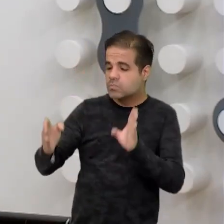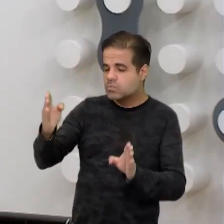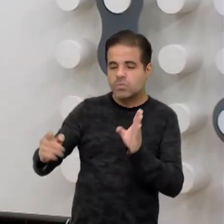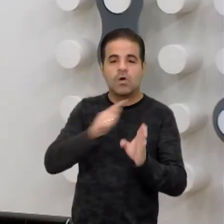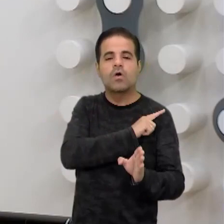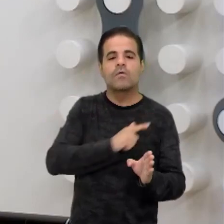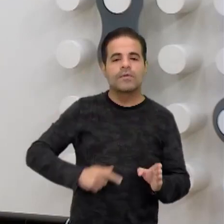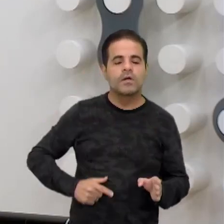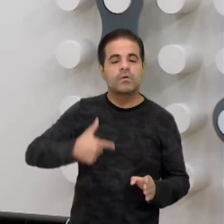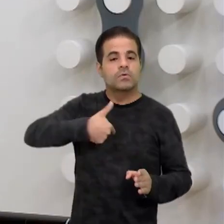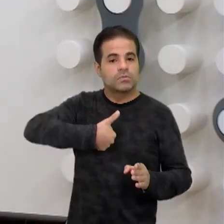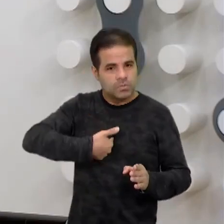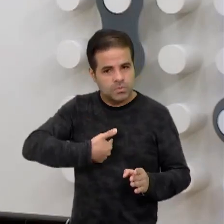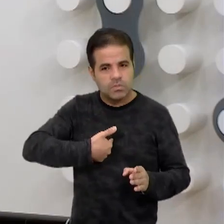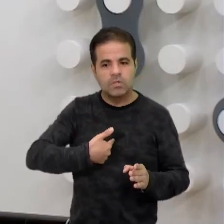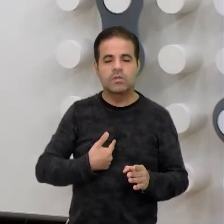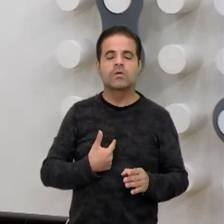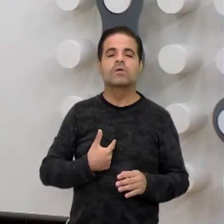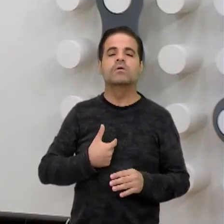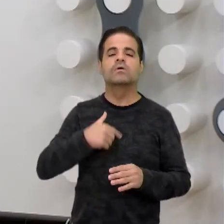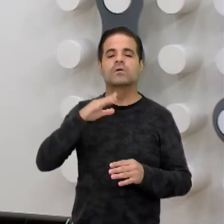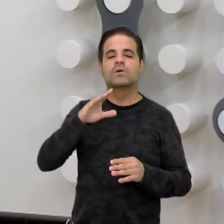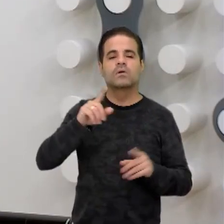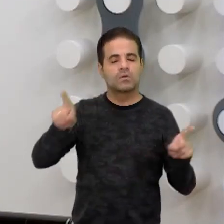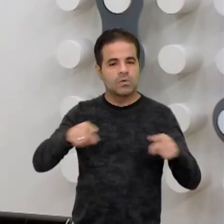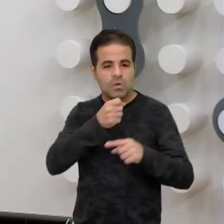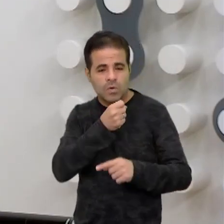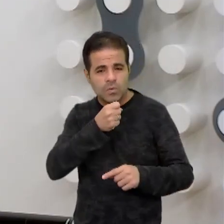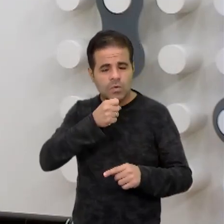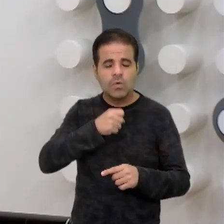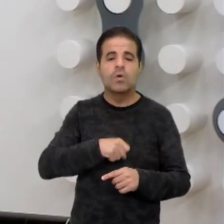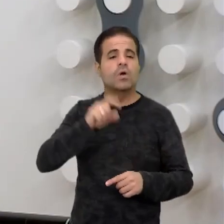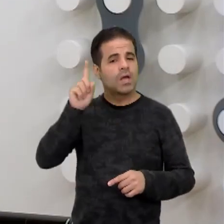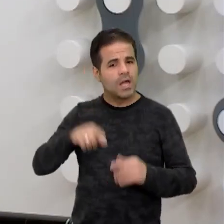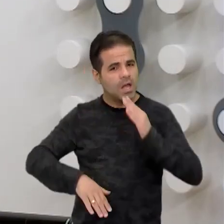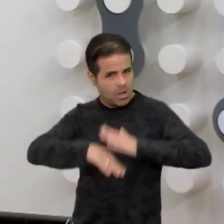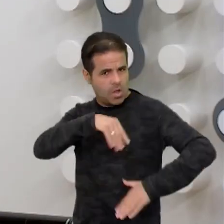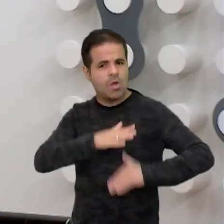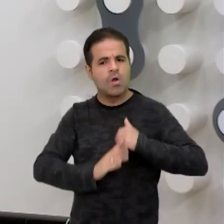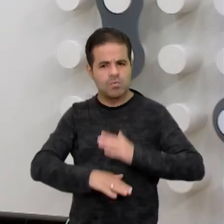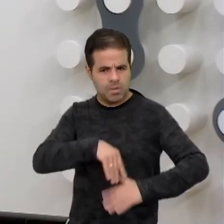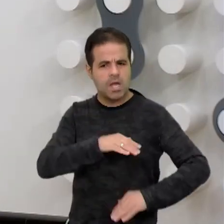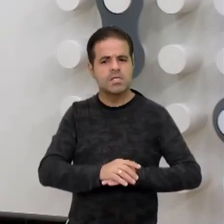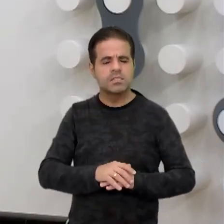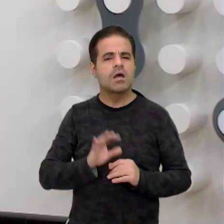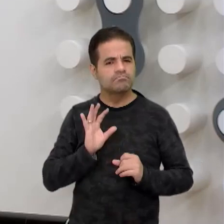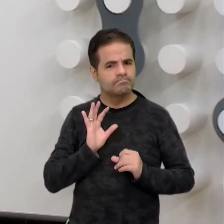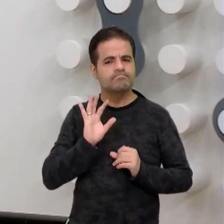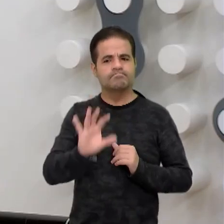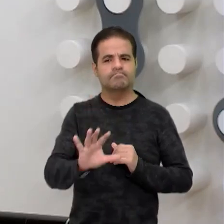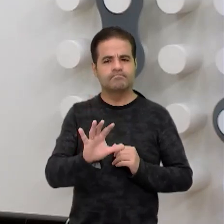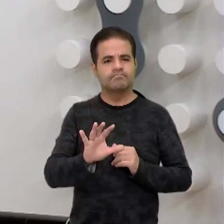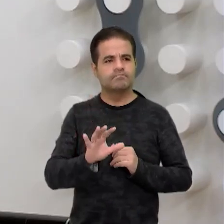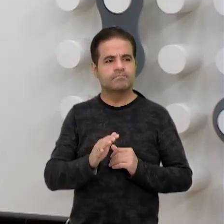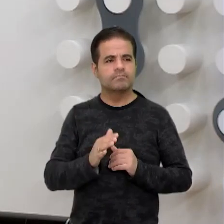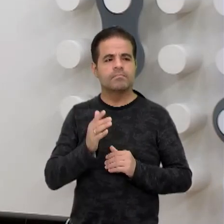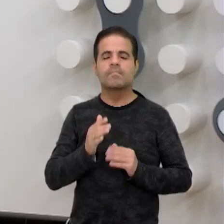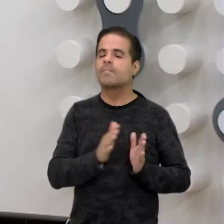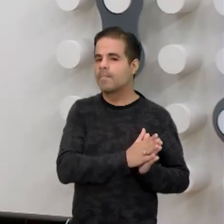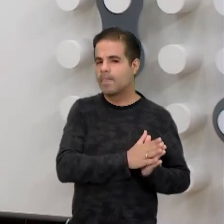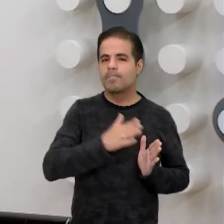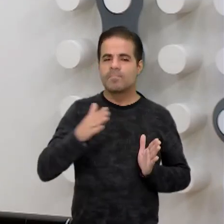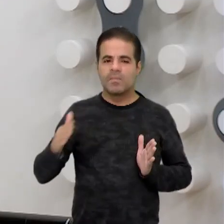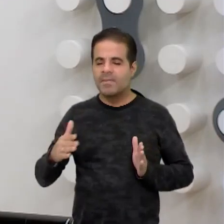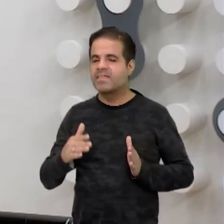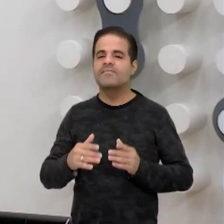Vargas, que foi o canto orfeônico. Então, era uma ação civilizadora e que por isso é passível de